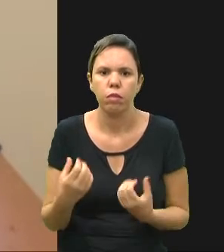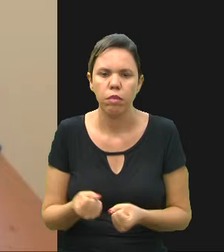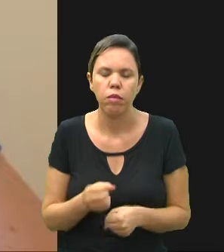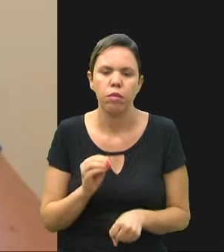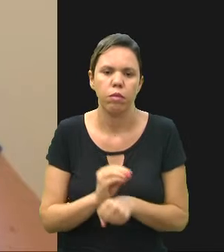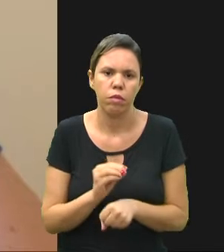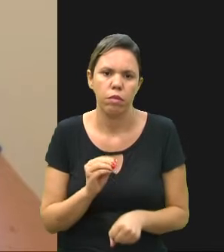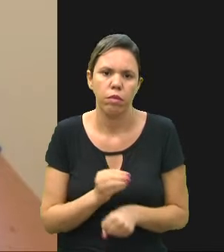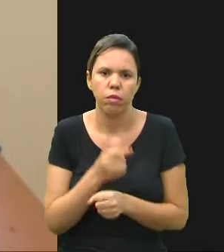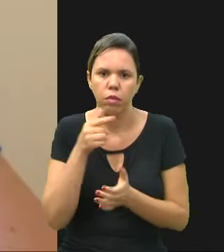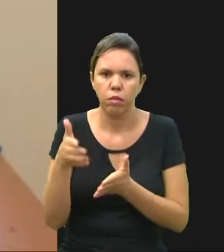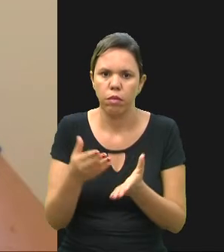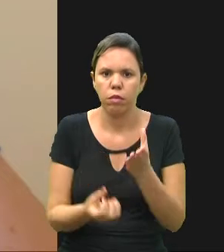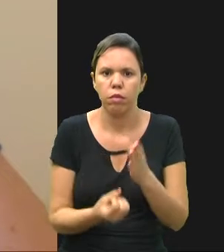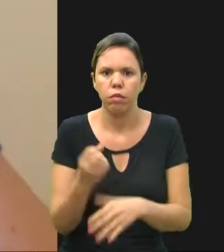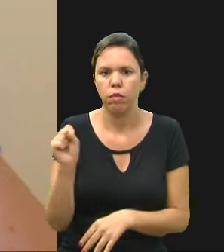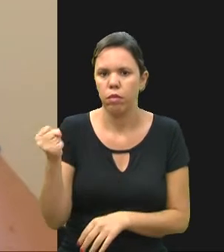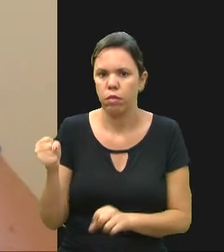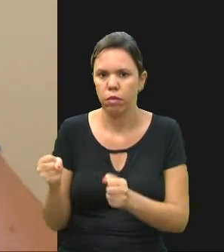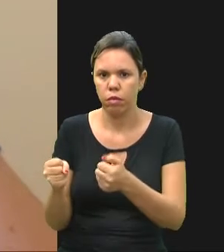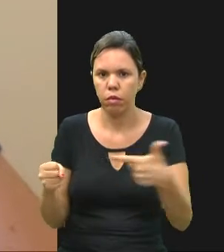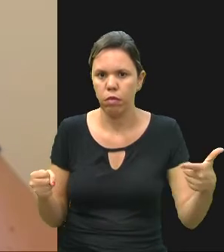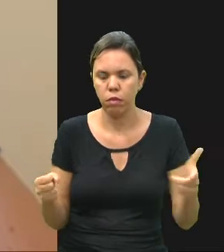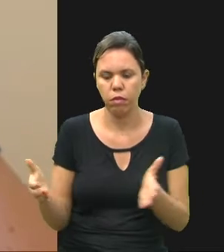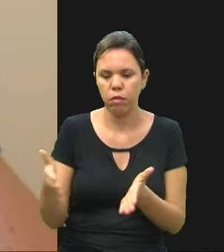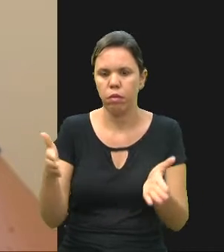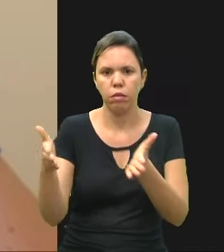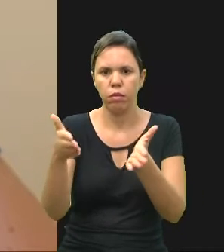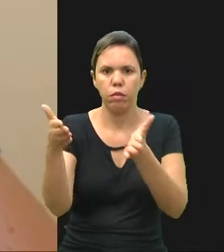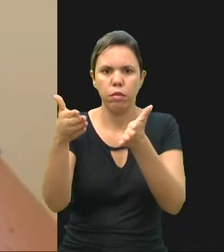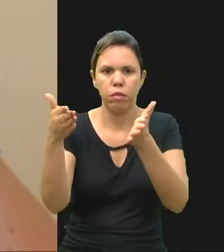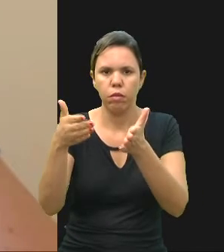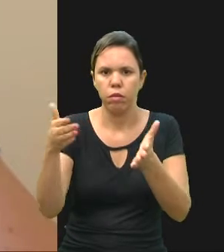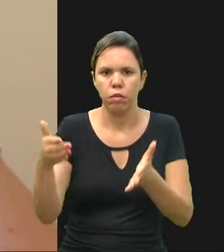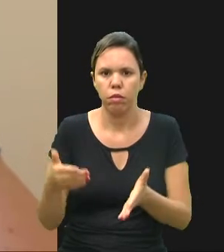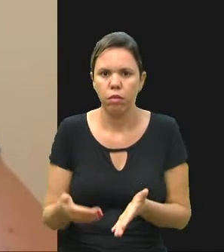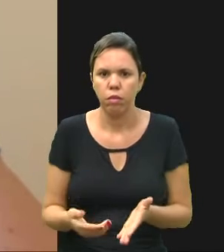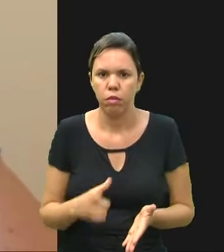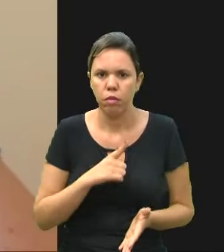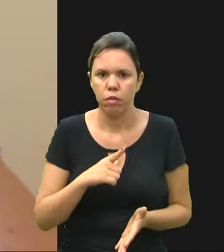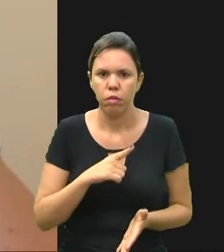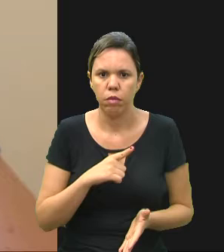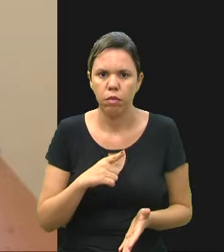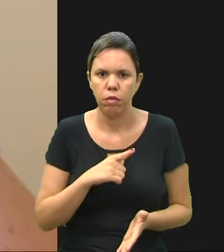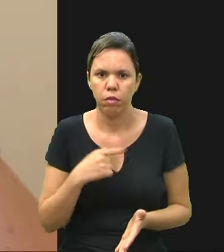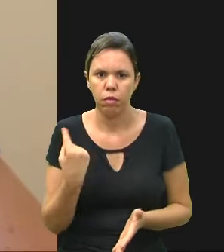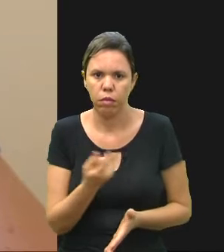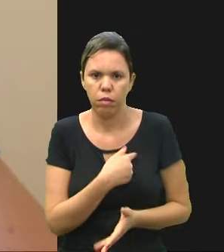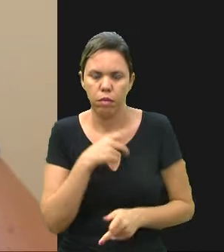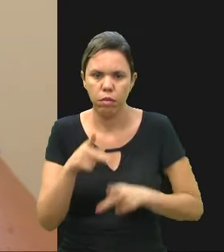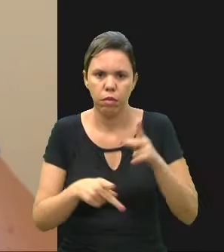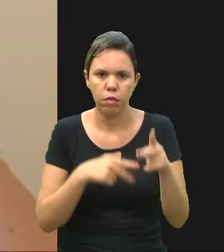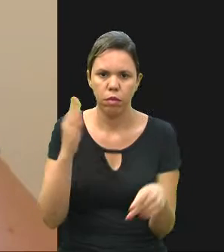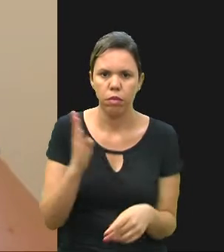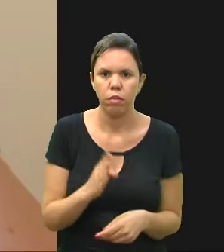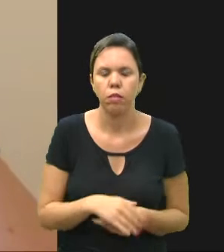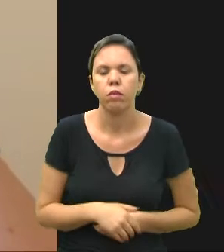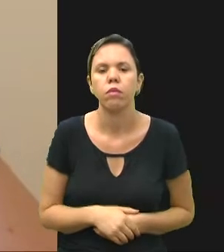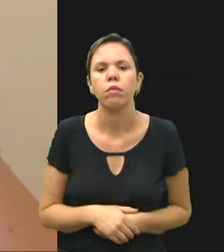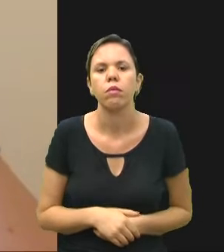abrigando as nascentes de 8 das 12 grandes bacias hidrográficas que abastecem a nossa